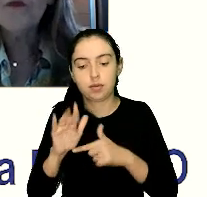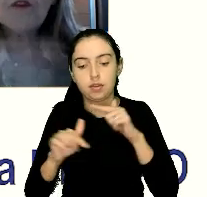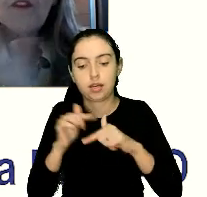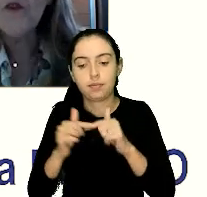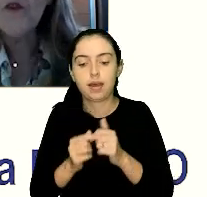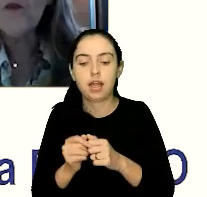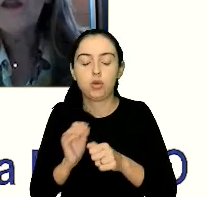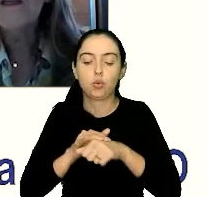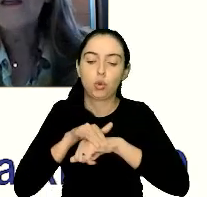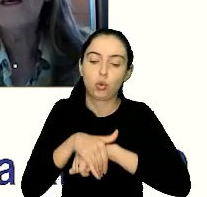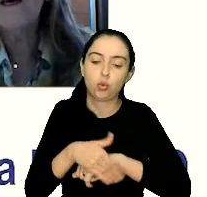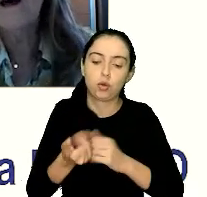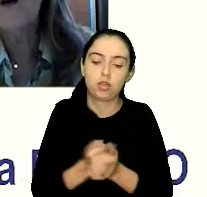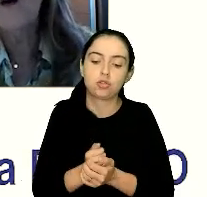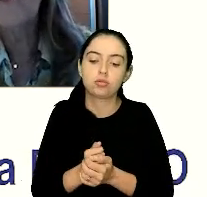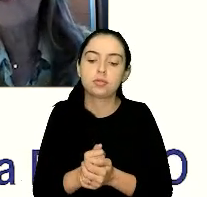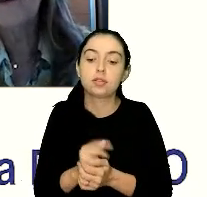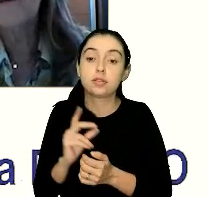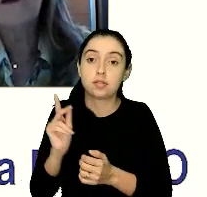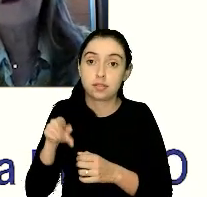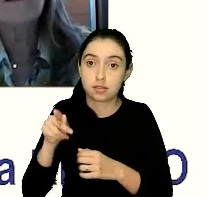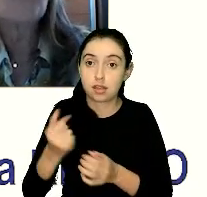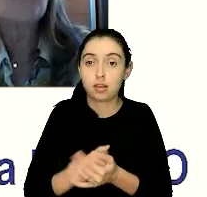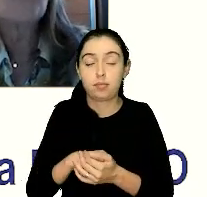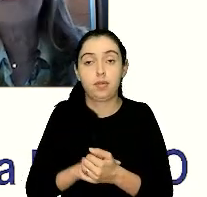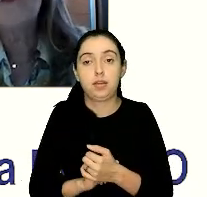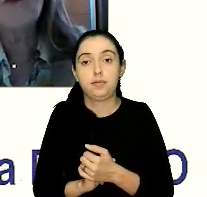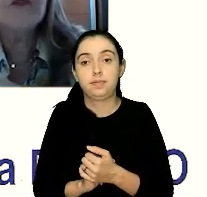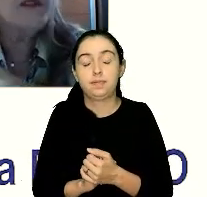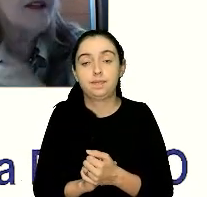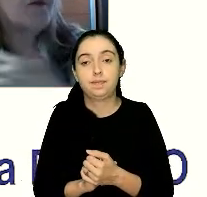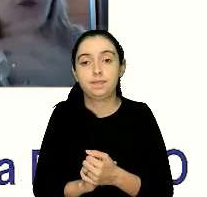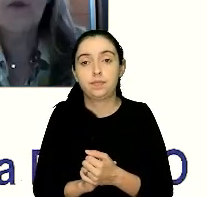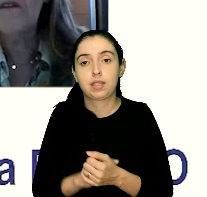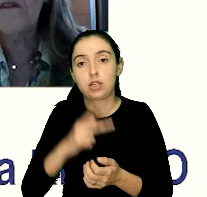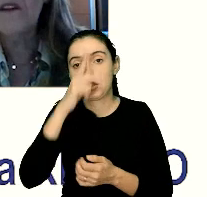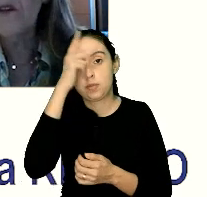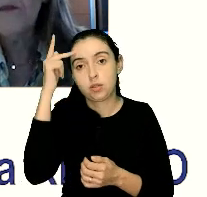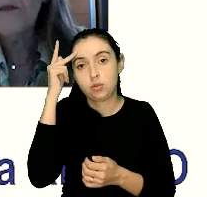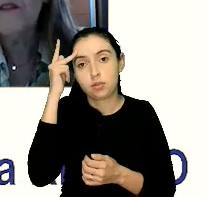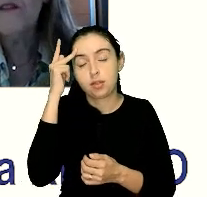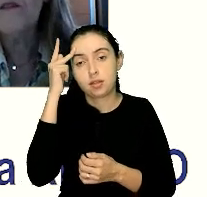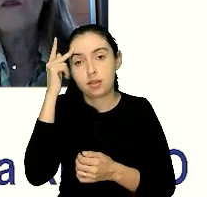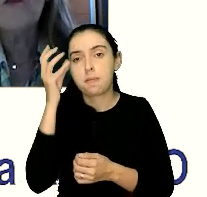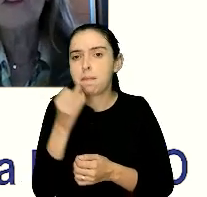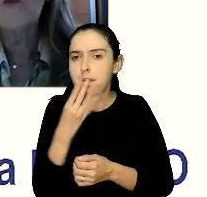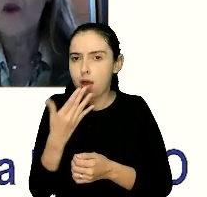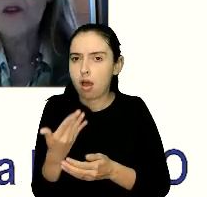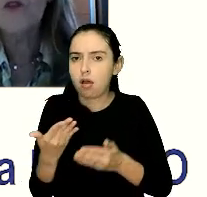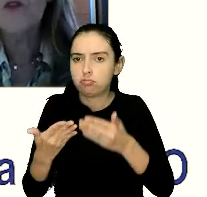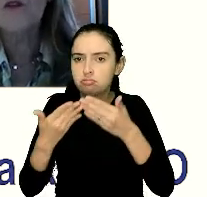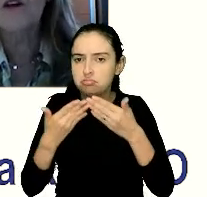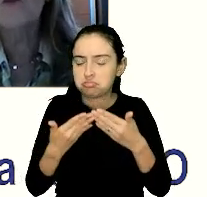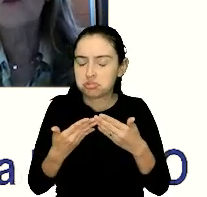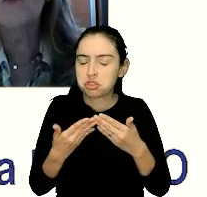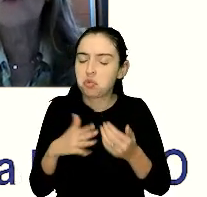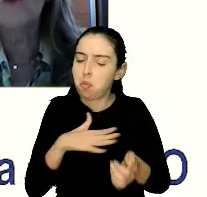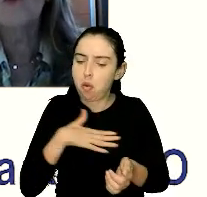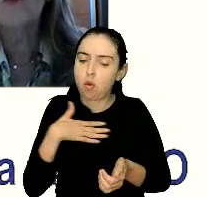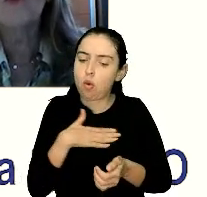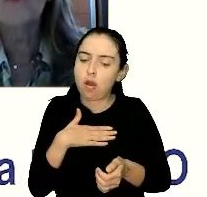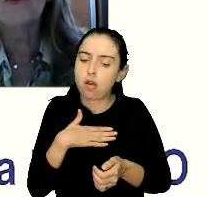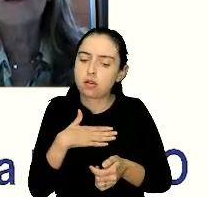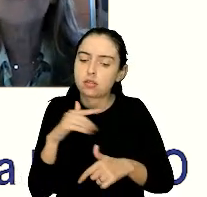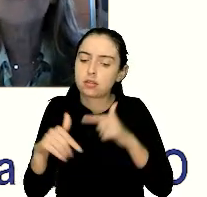noturno fixo, que é algo que para algumas pessoas é muito bem-vindo, né? Tem pessoas que gostam de trabalhar no